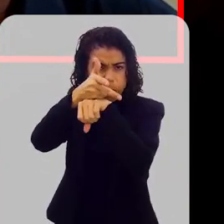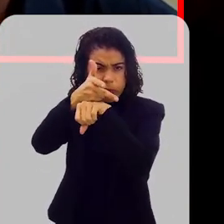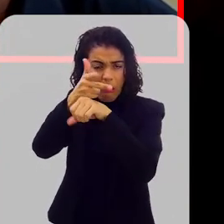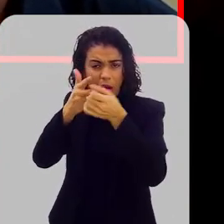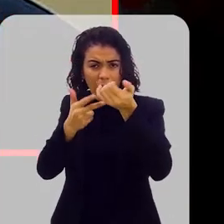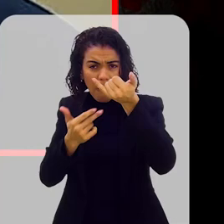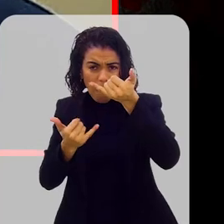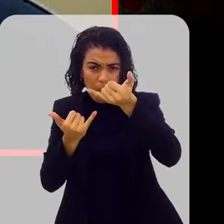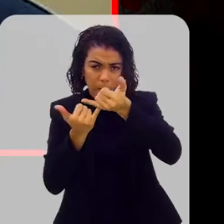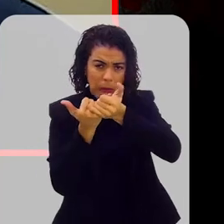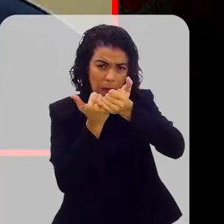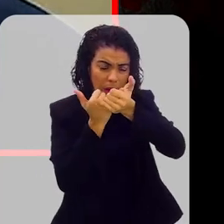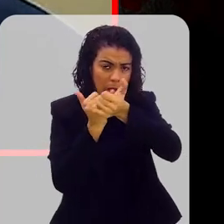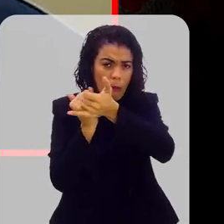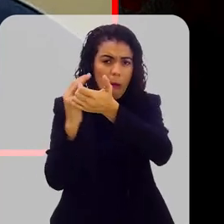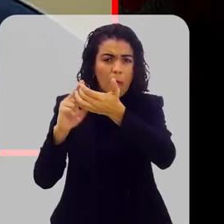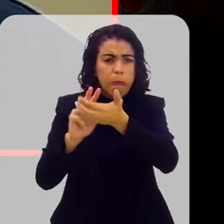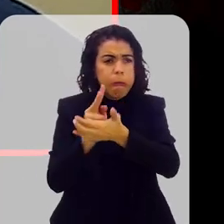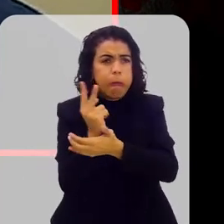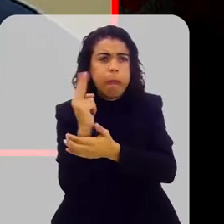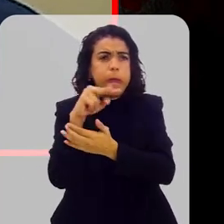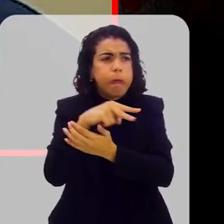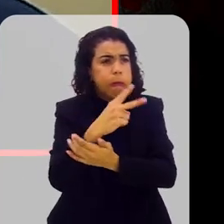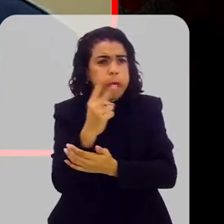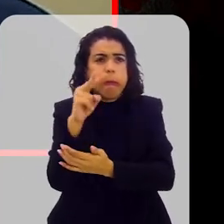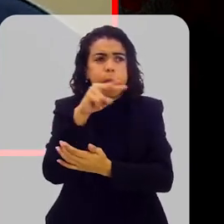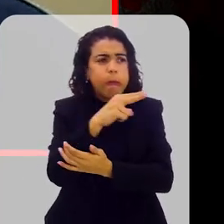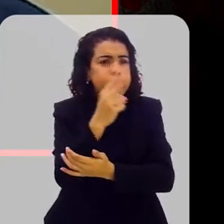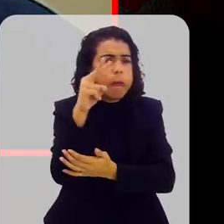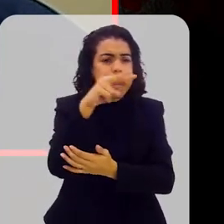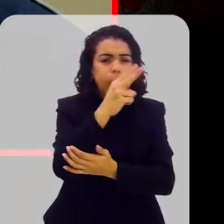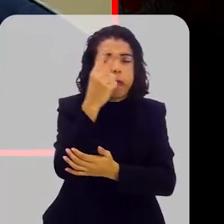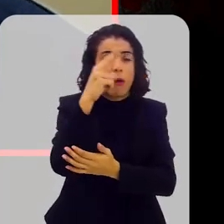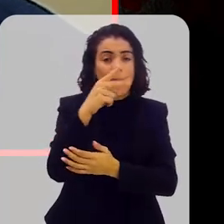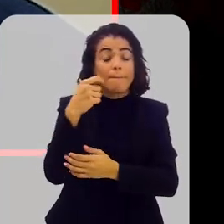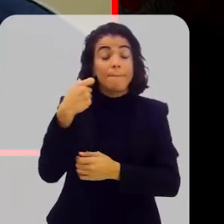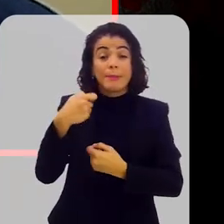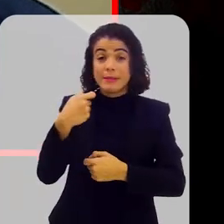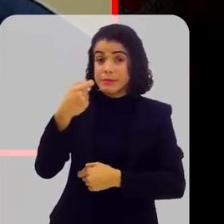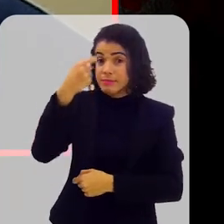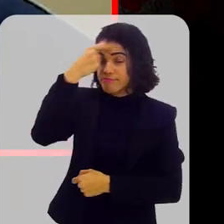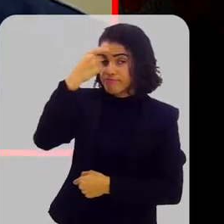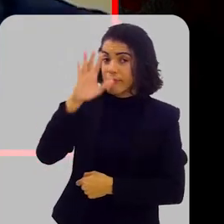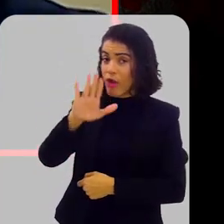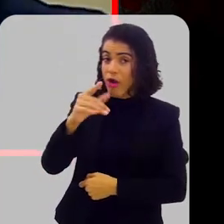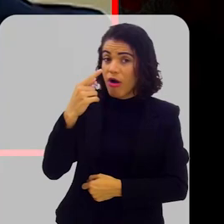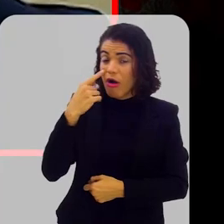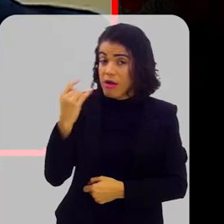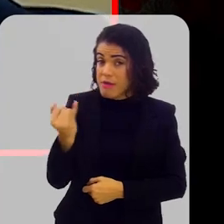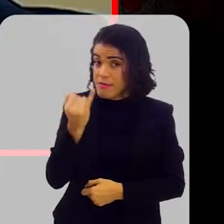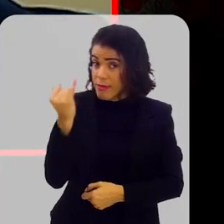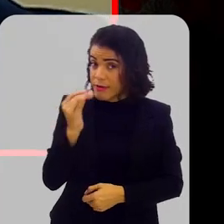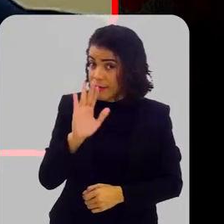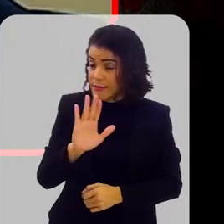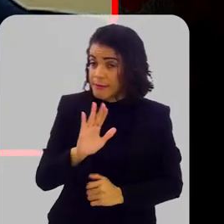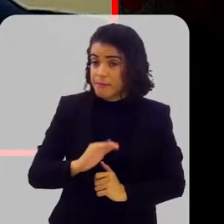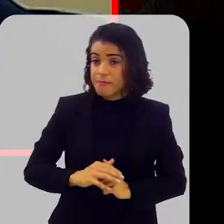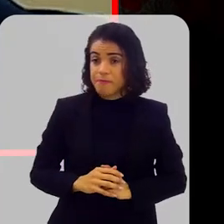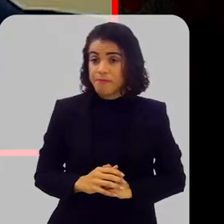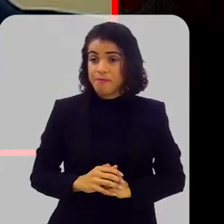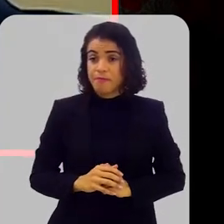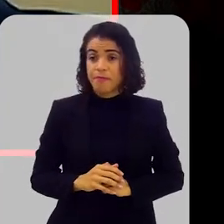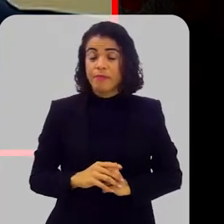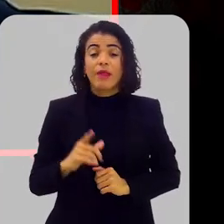pessoas que se sentem expostas e não querem passar por isso. Então, é uma questão cultural, e tudo isso tem que ser trabalhado. Você quer ver uma coisa que é importante? A gente